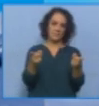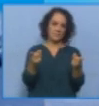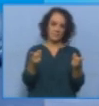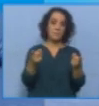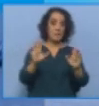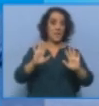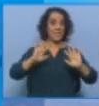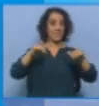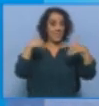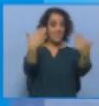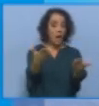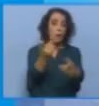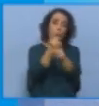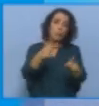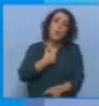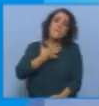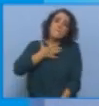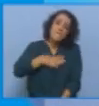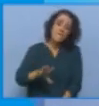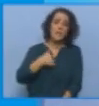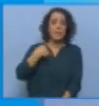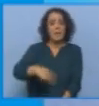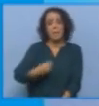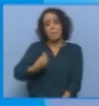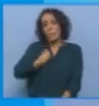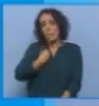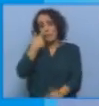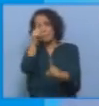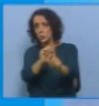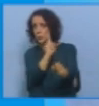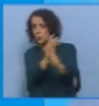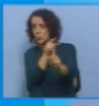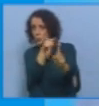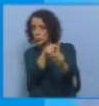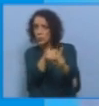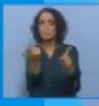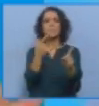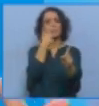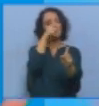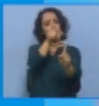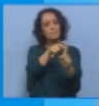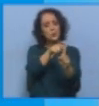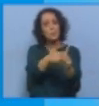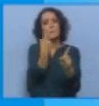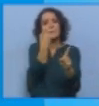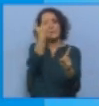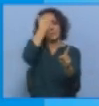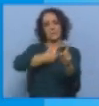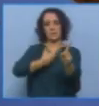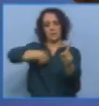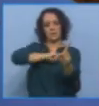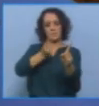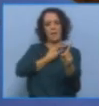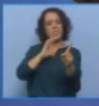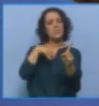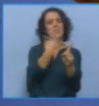dar porque queremos preocupar-nos pela outra pessoa, porque é aquilo que a outra pessoa precisa de mim, e esse dar tudo, que